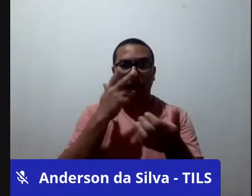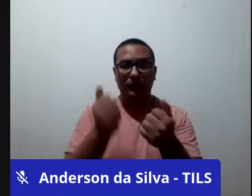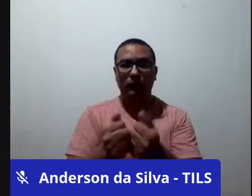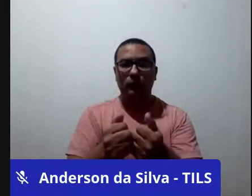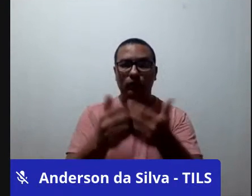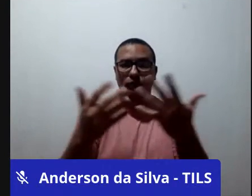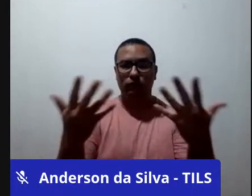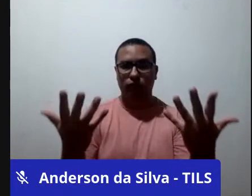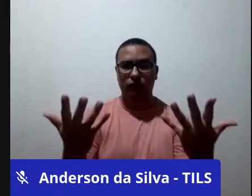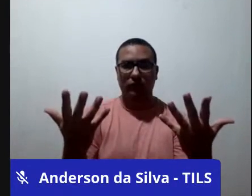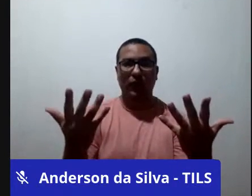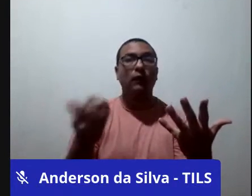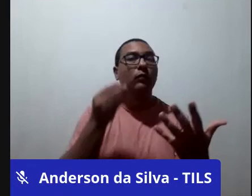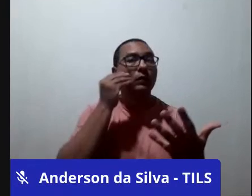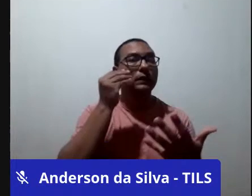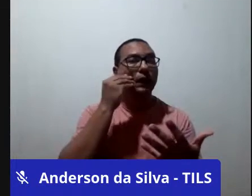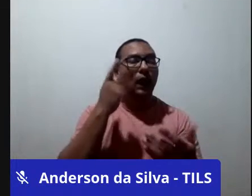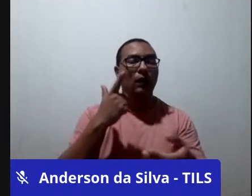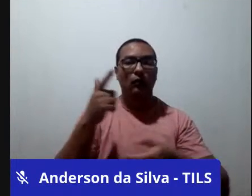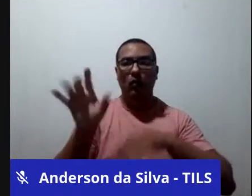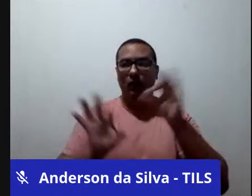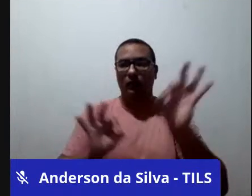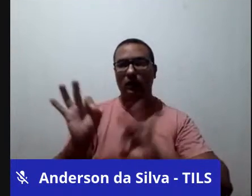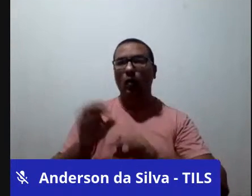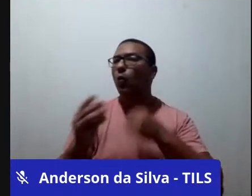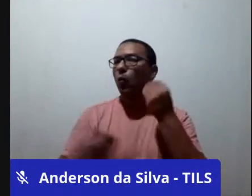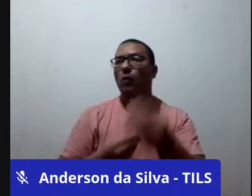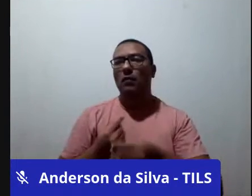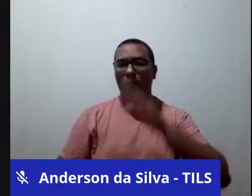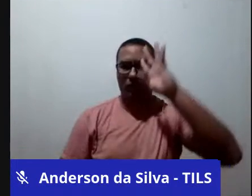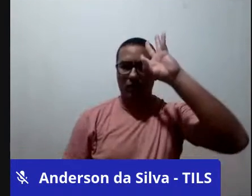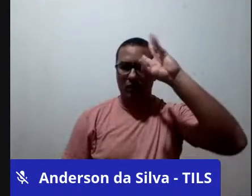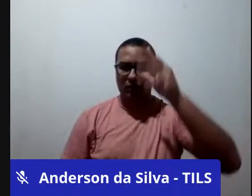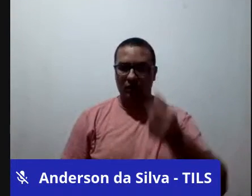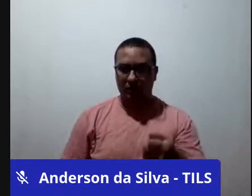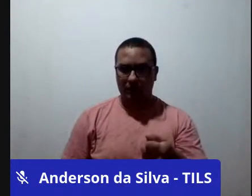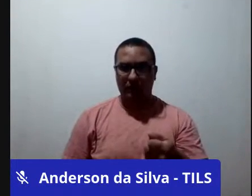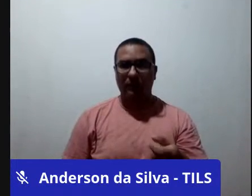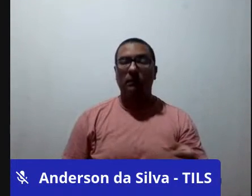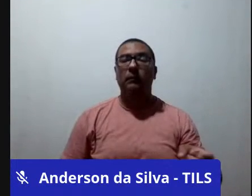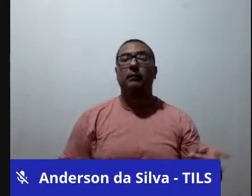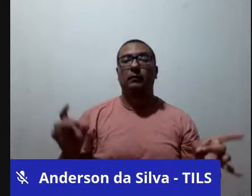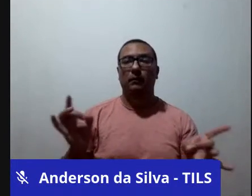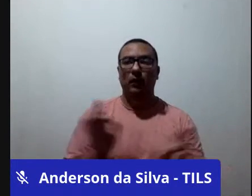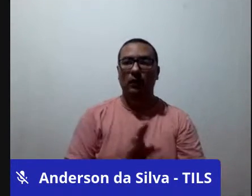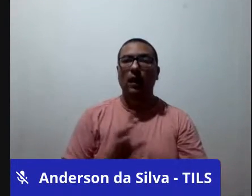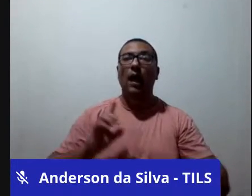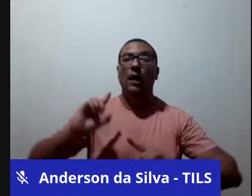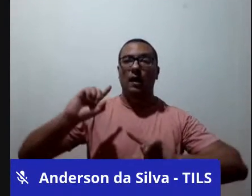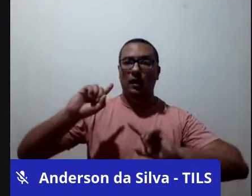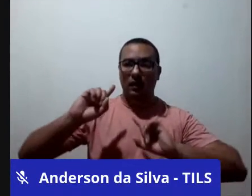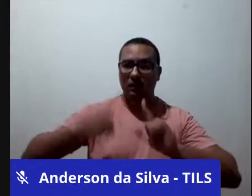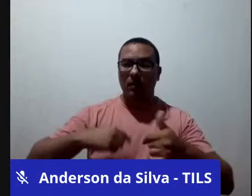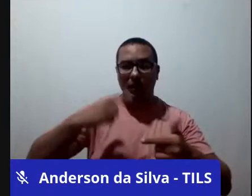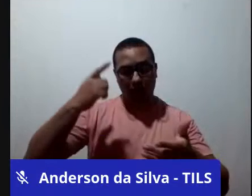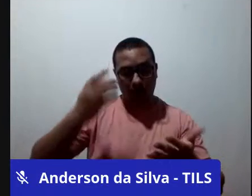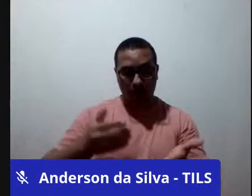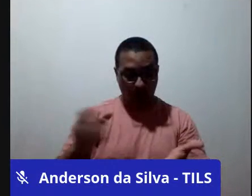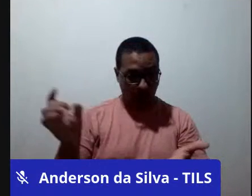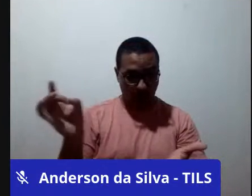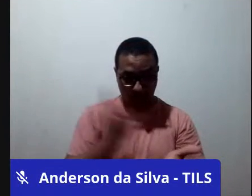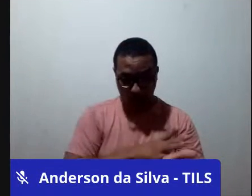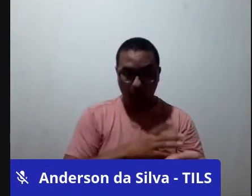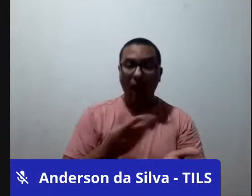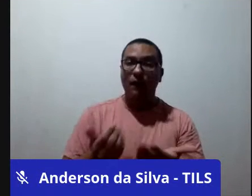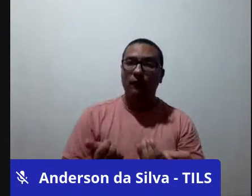buscar desenvolver como é que eu vou resolver. E depois, eu tenho que chegar na entrega. Isso quer dizer o